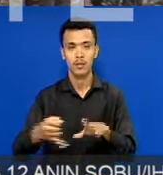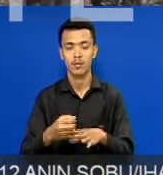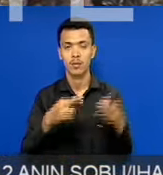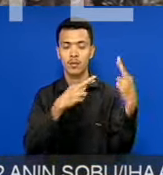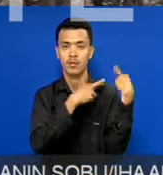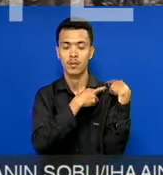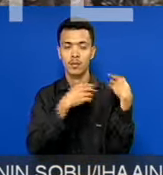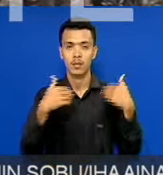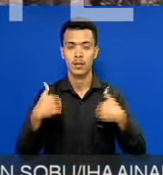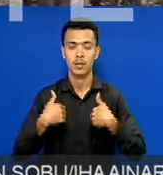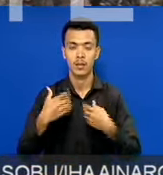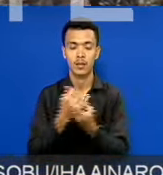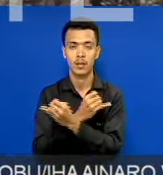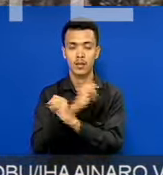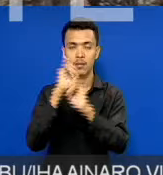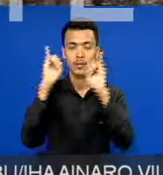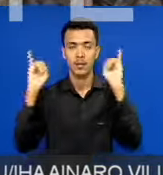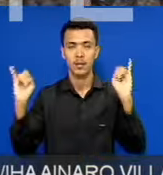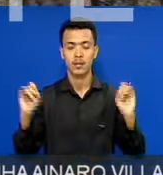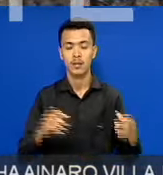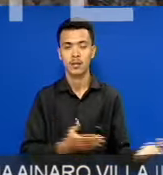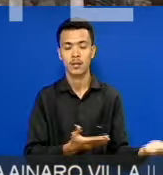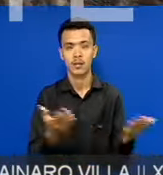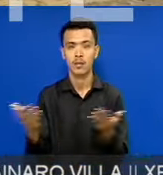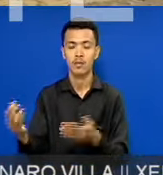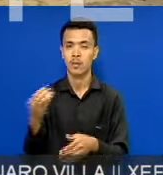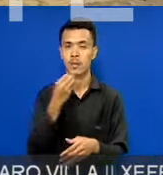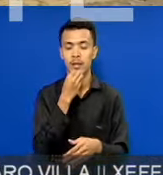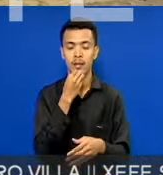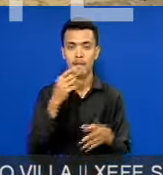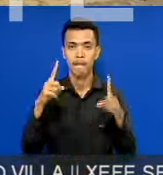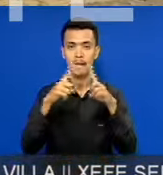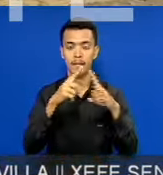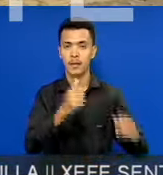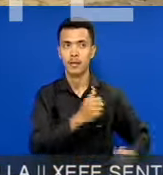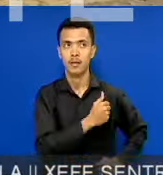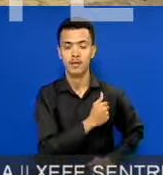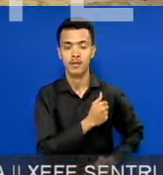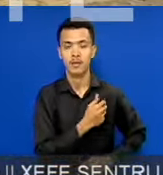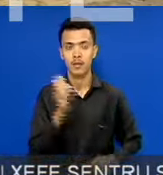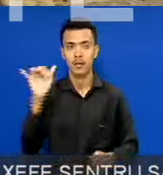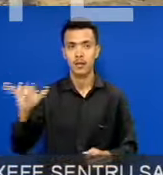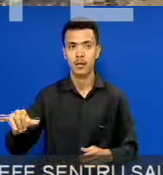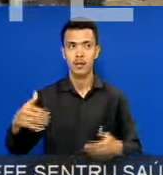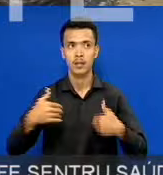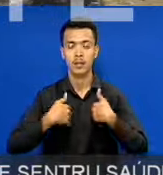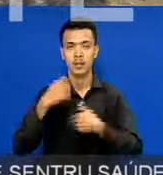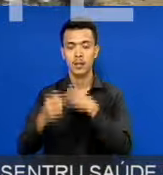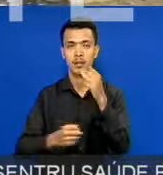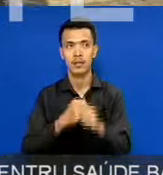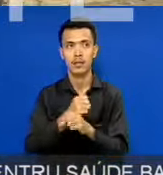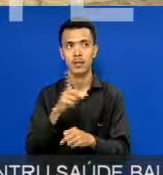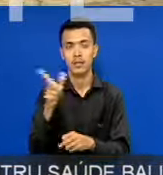e a era ukun an, liliu lori aihan, Bahia Valentil Sira durante luta 24 anos